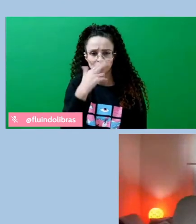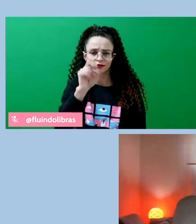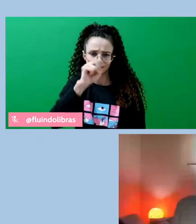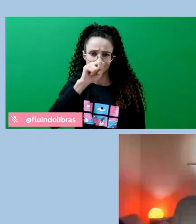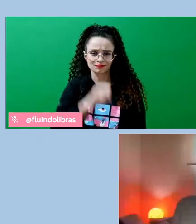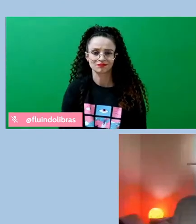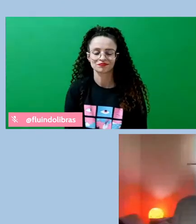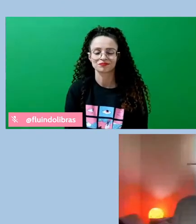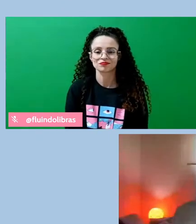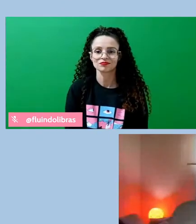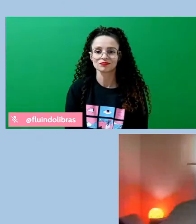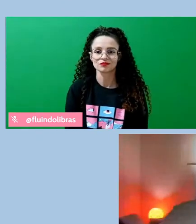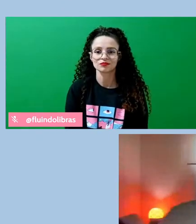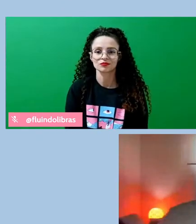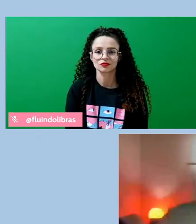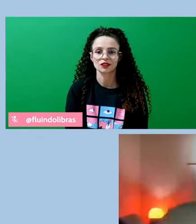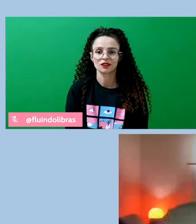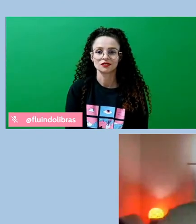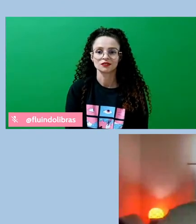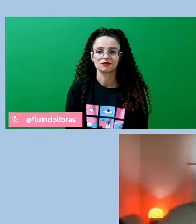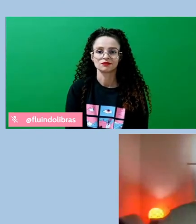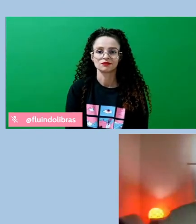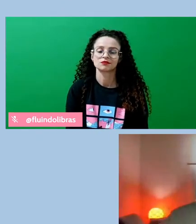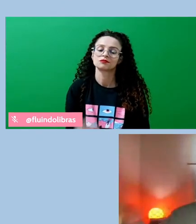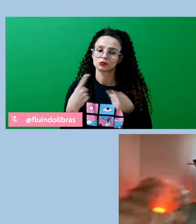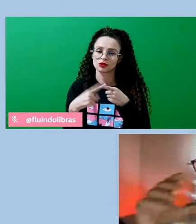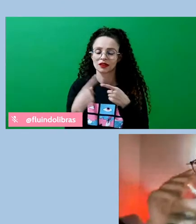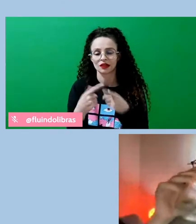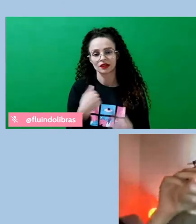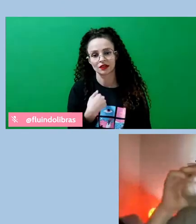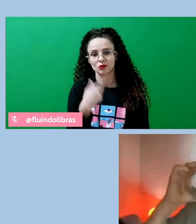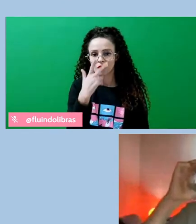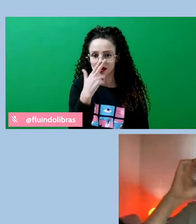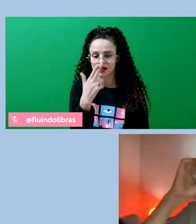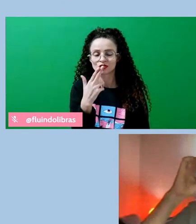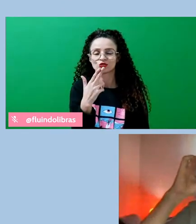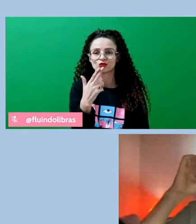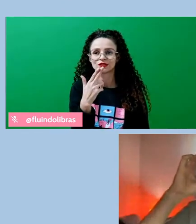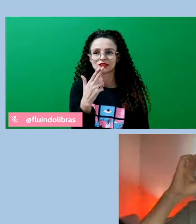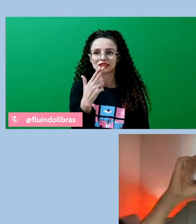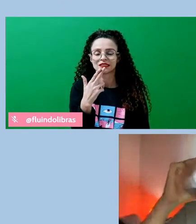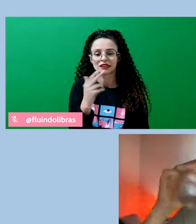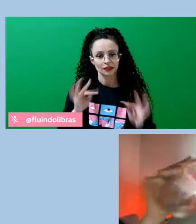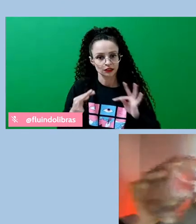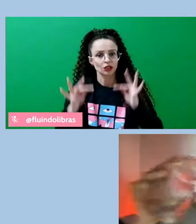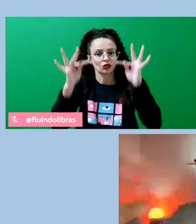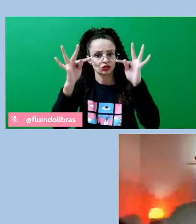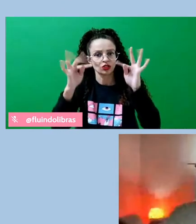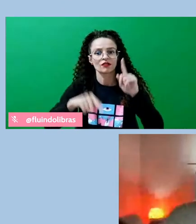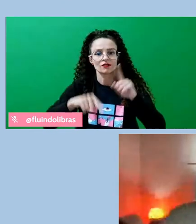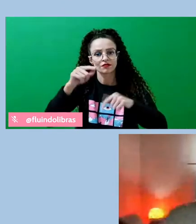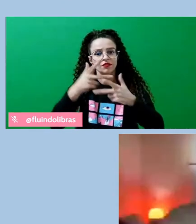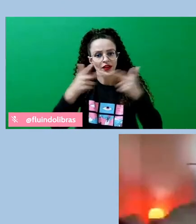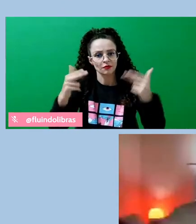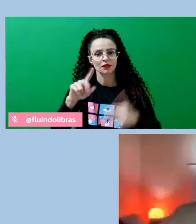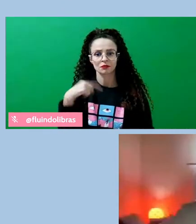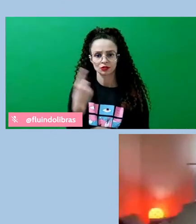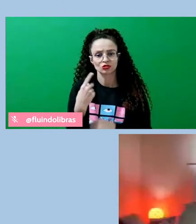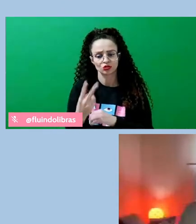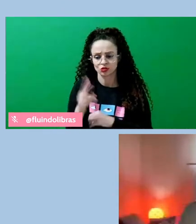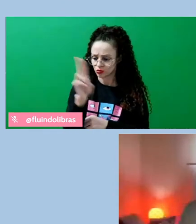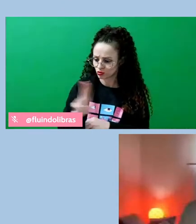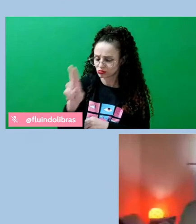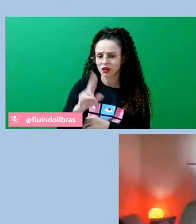sim. É porque, no fundo, Murilo, eu acho que a tecnologia é uma ferramenta para a gente usar a nosso bel prazer, né? Ela está